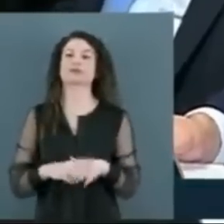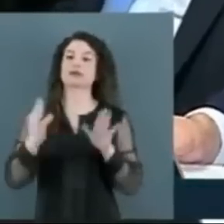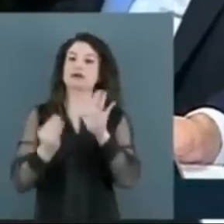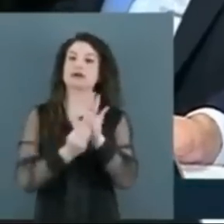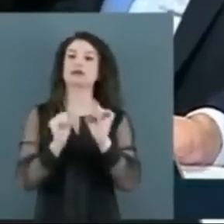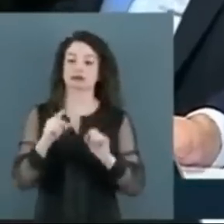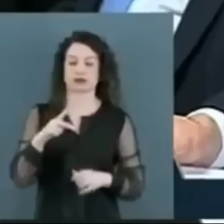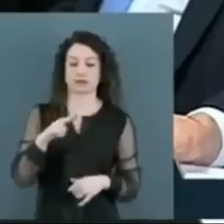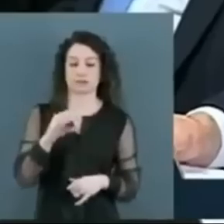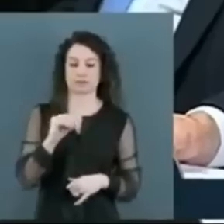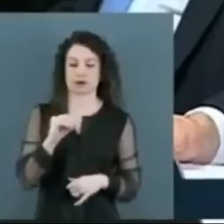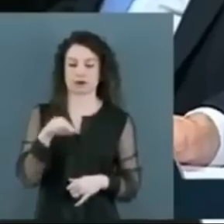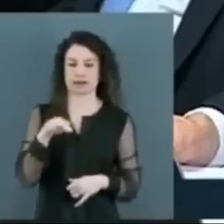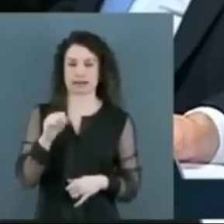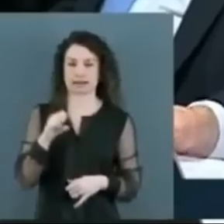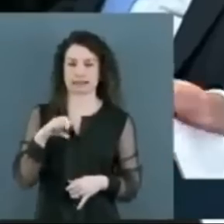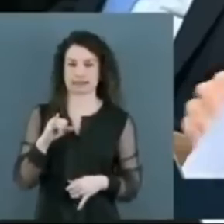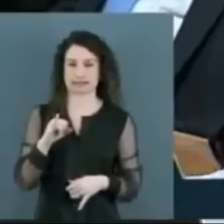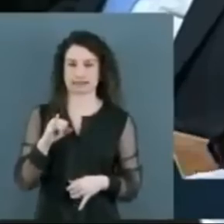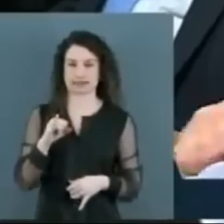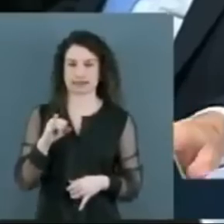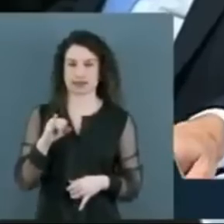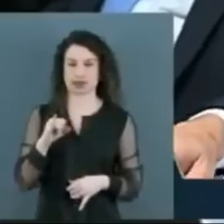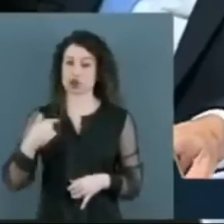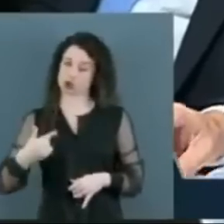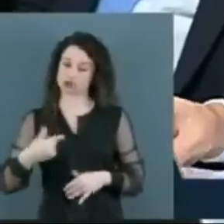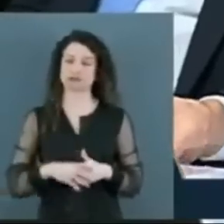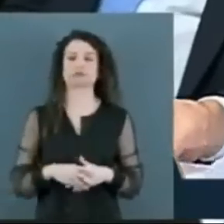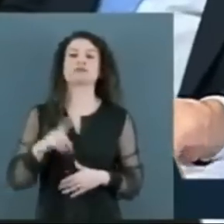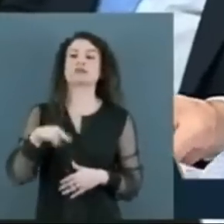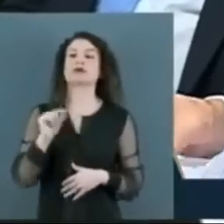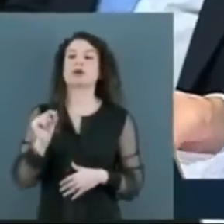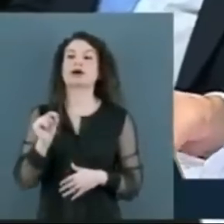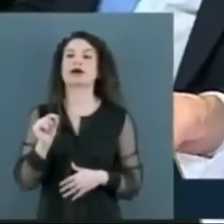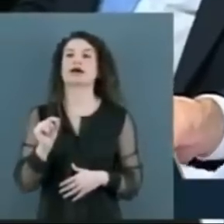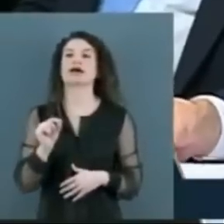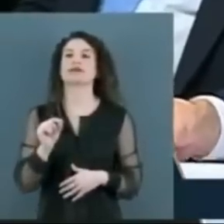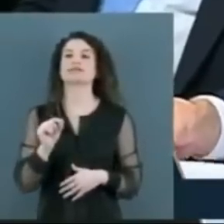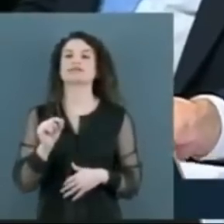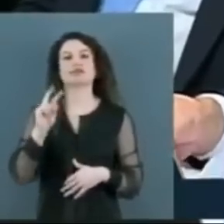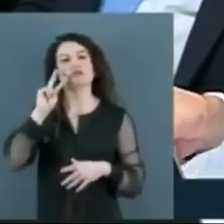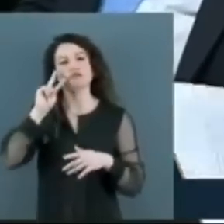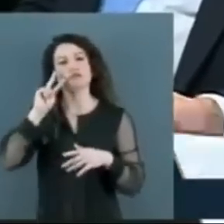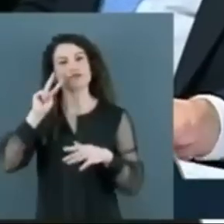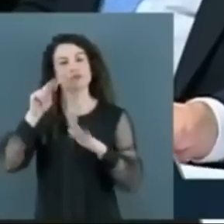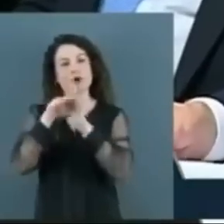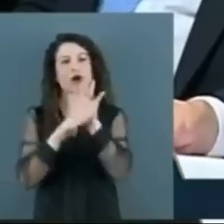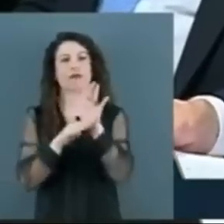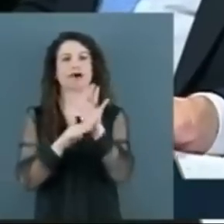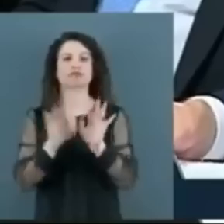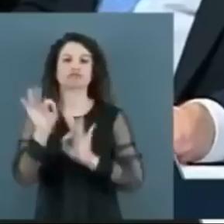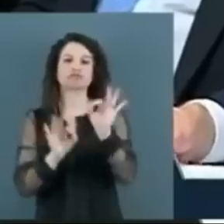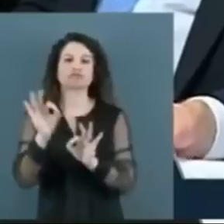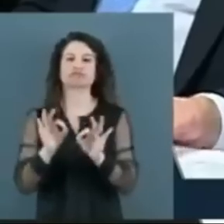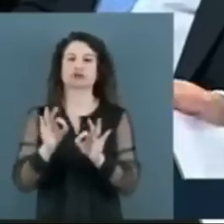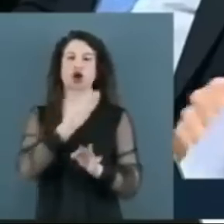ministro, que responde aos questionamentos debochando dos senadores de oposição. Dino já havia tripudiado na mesma audiência